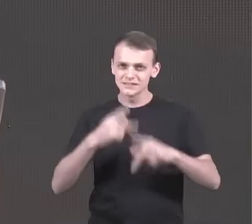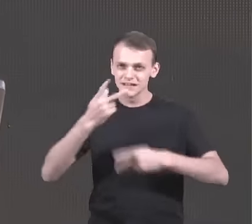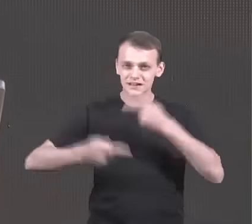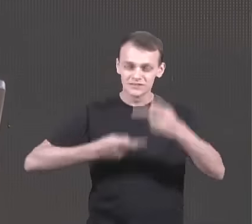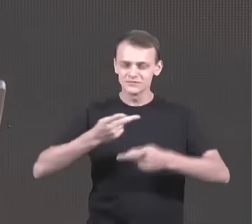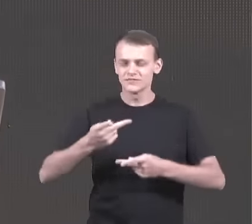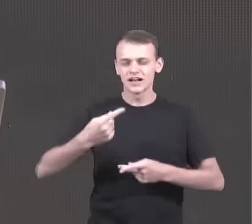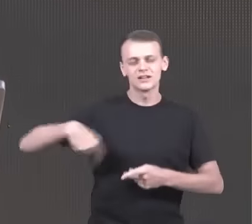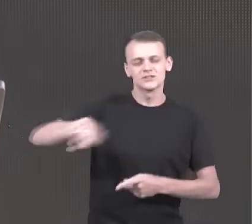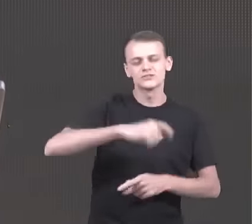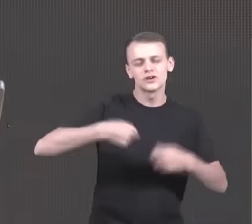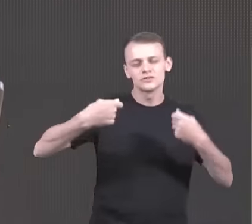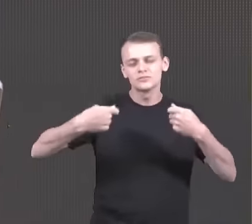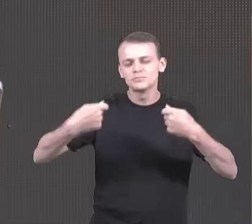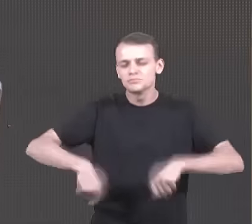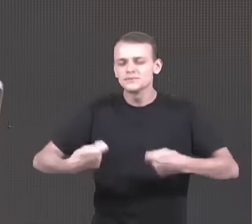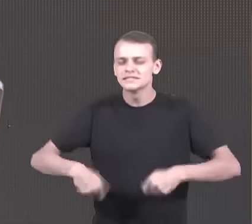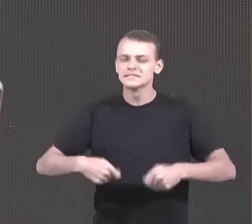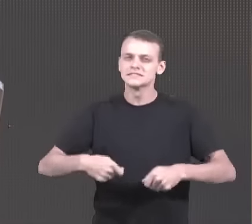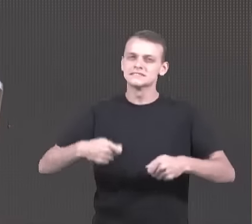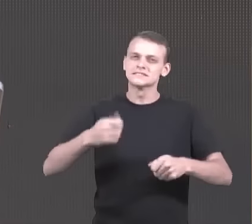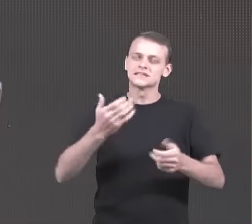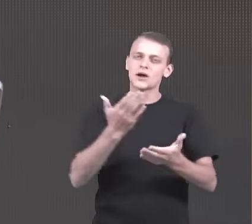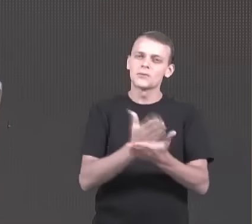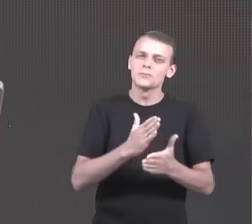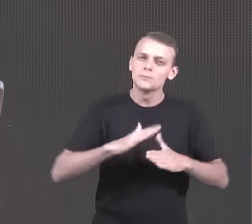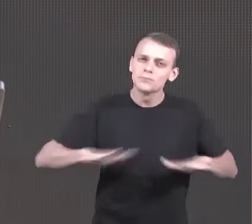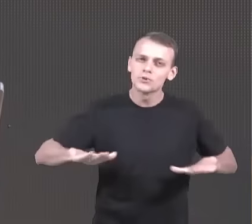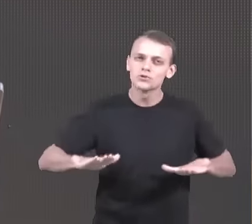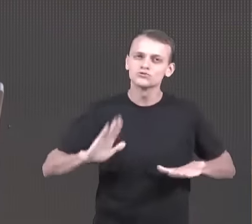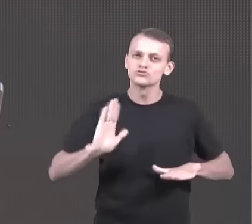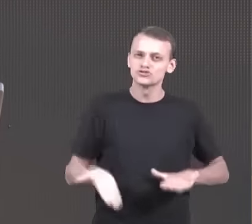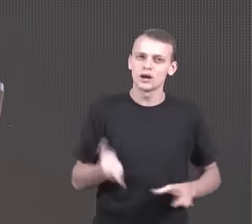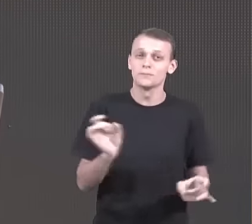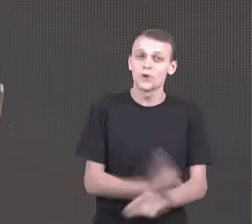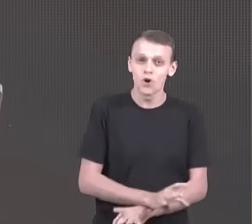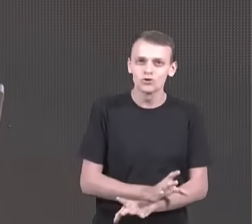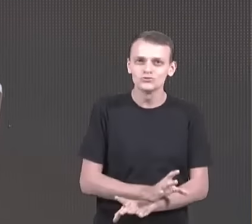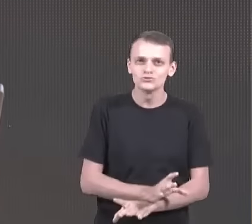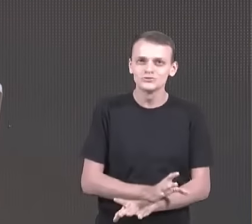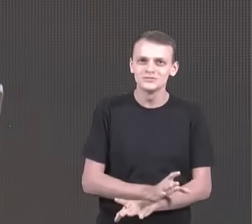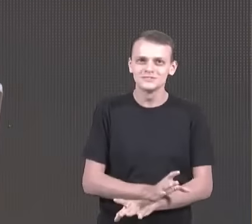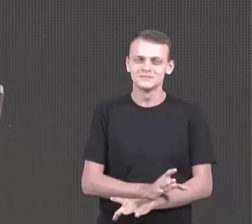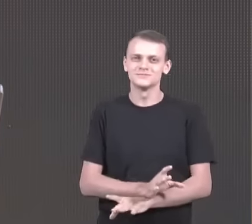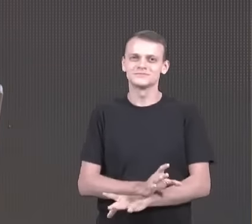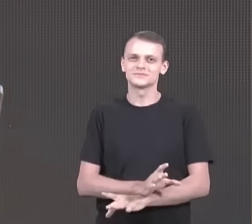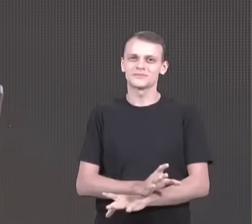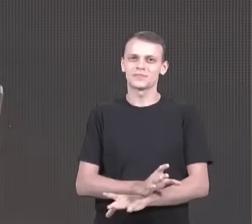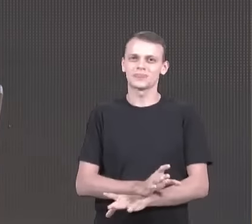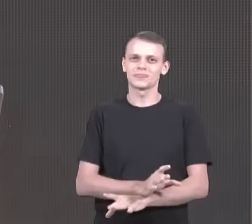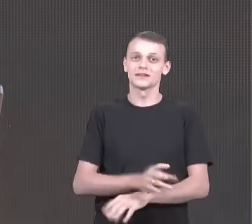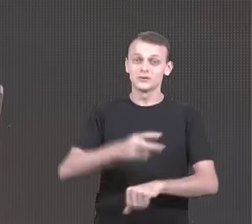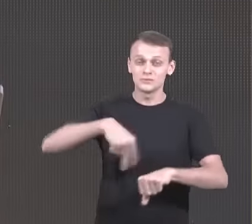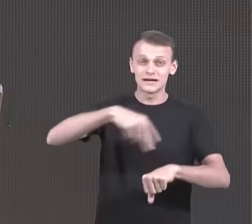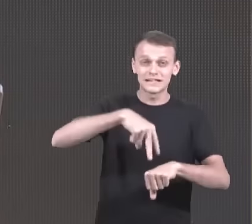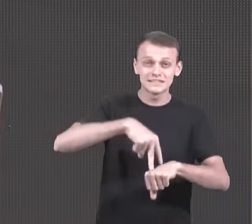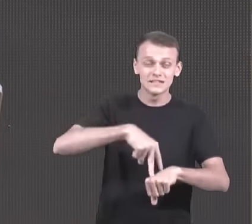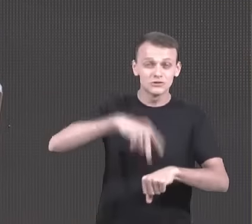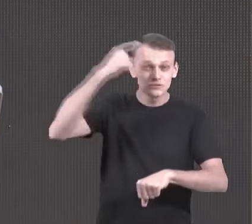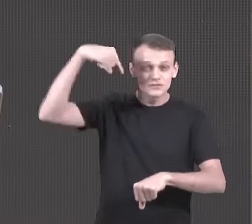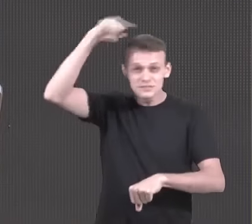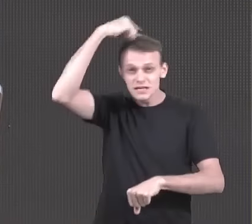enfrentamento, que somos uma geração eleita, um sacerdócio real, uma nação santa, um